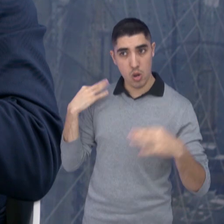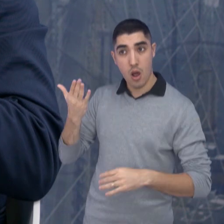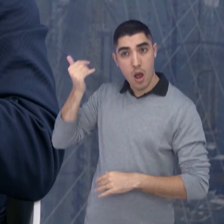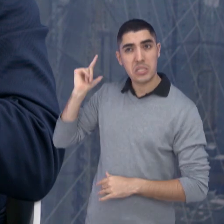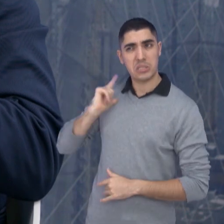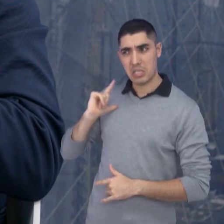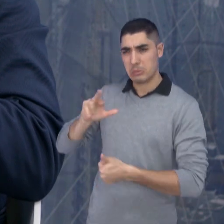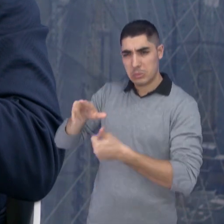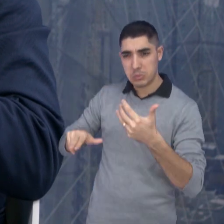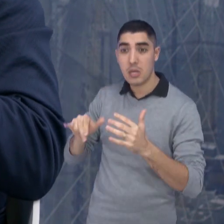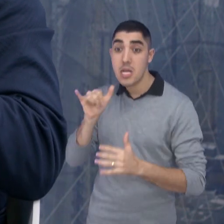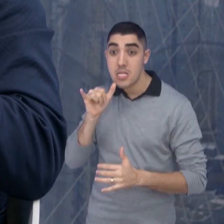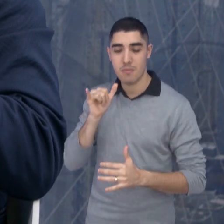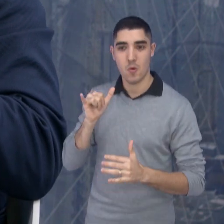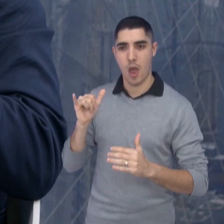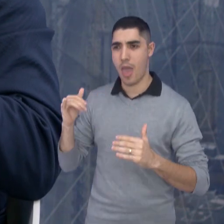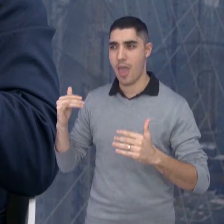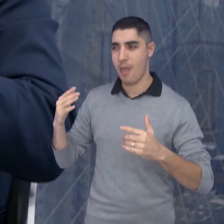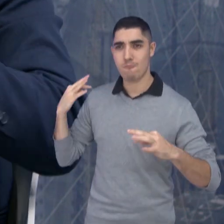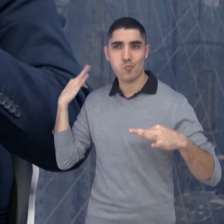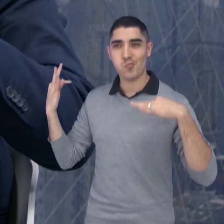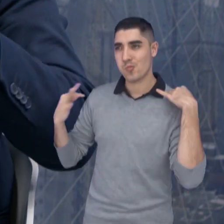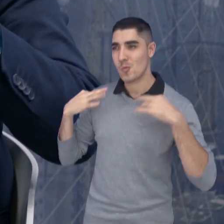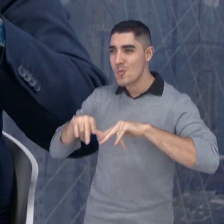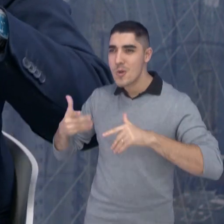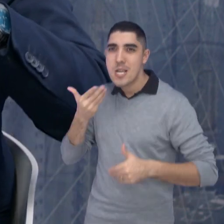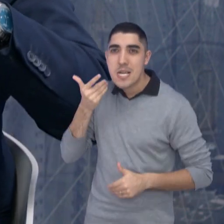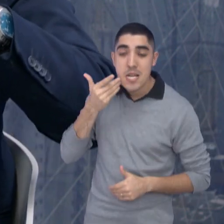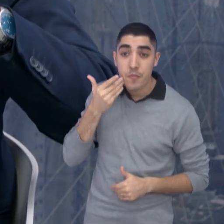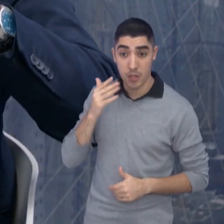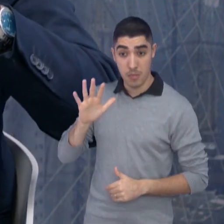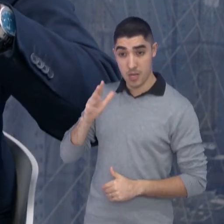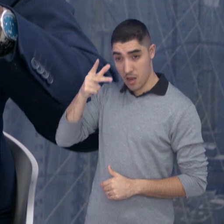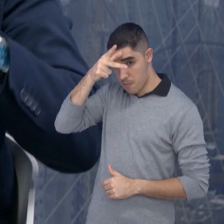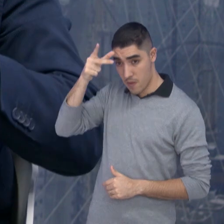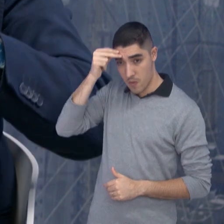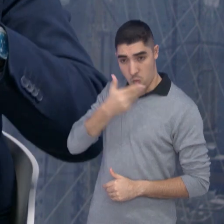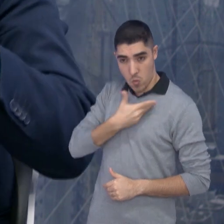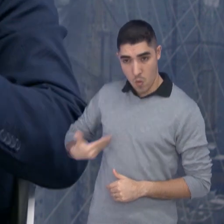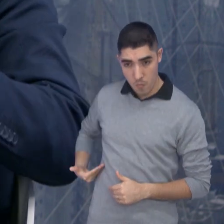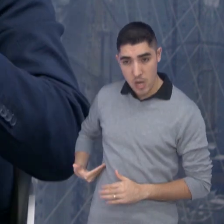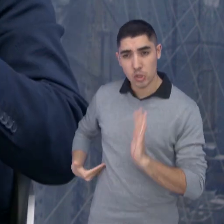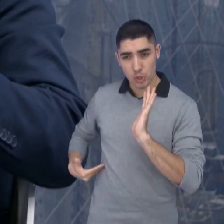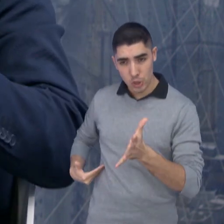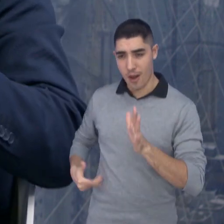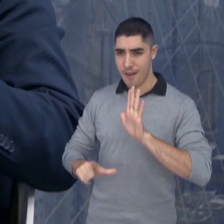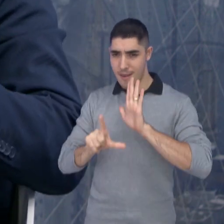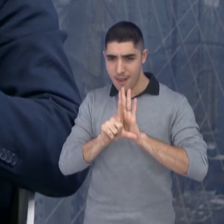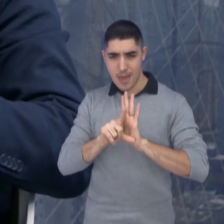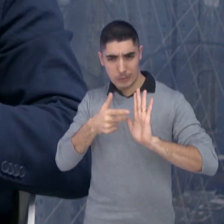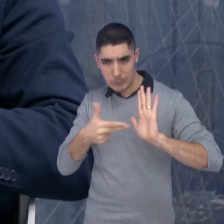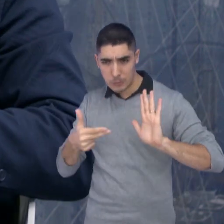aventura, ecoturismo. O poder público fez um investimento em legislação, em infraestrutura urbana para